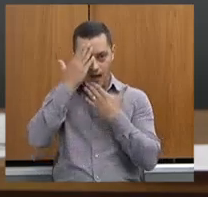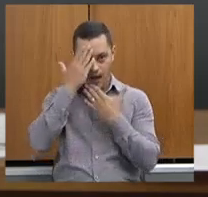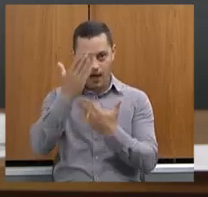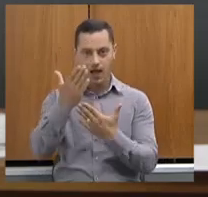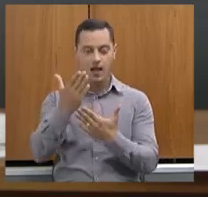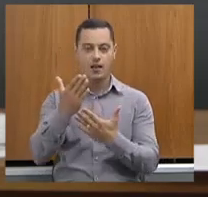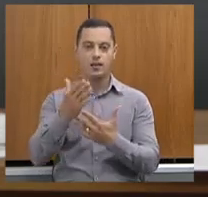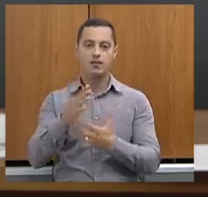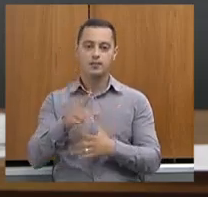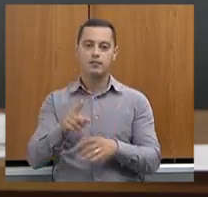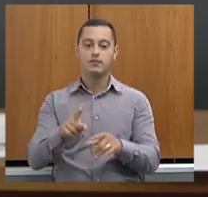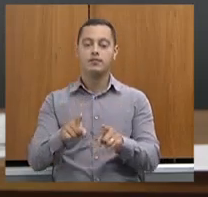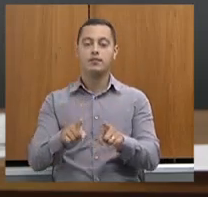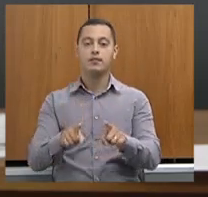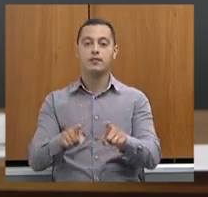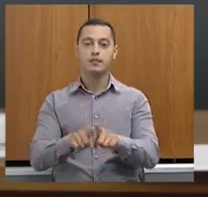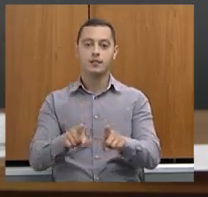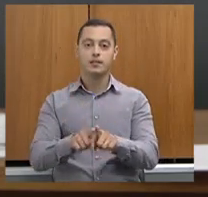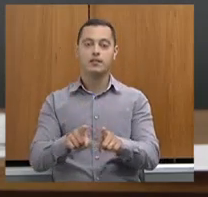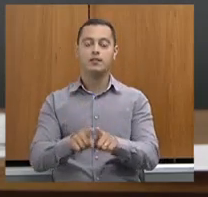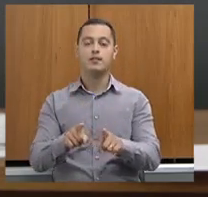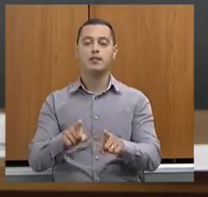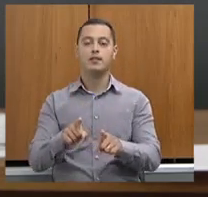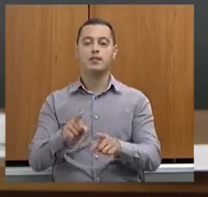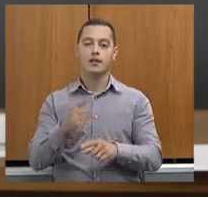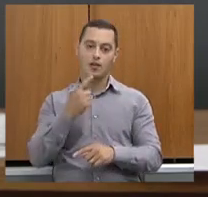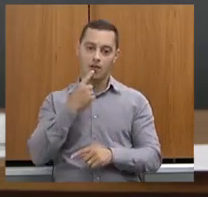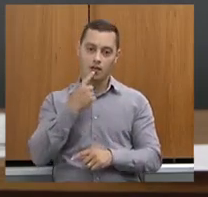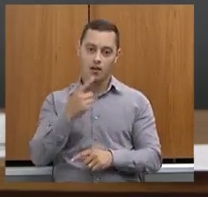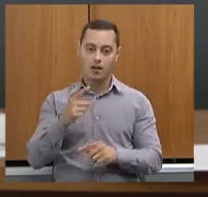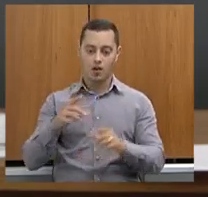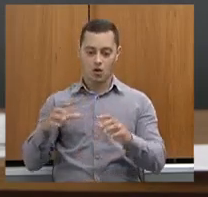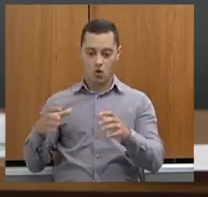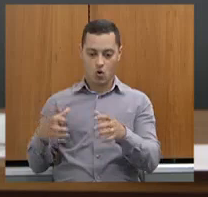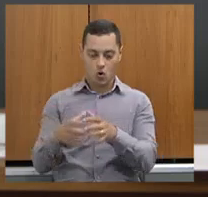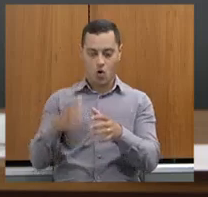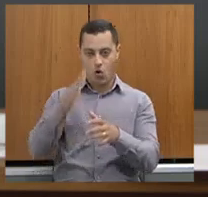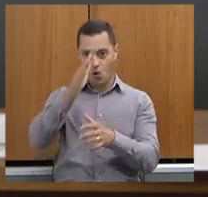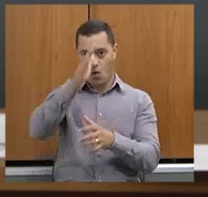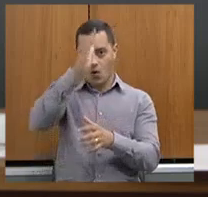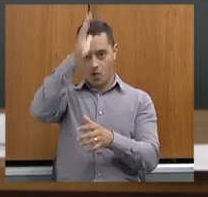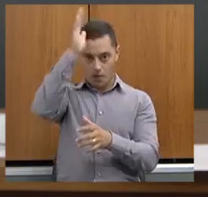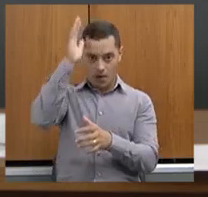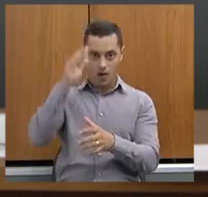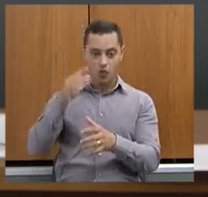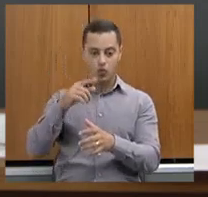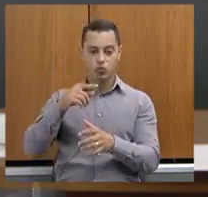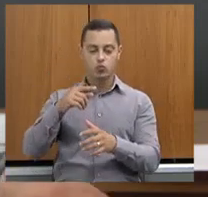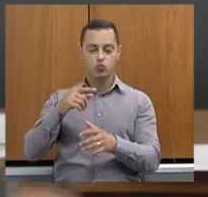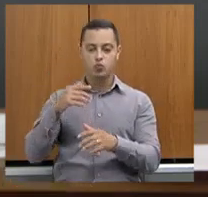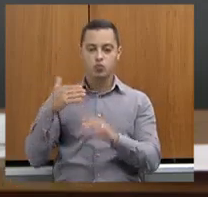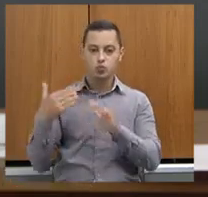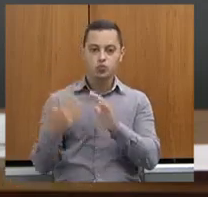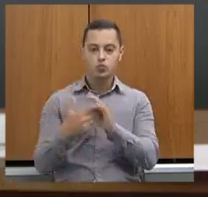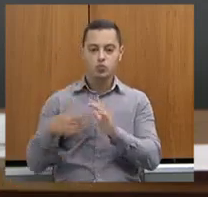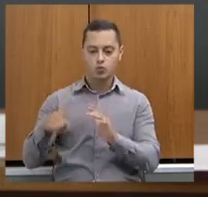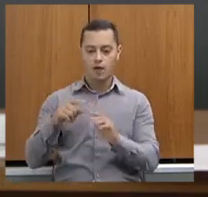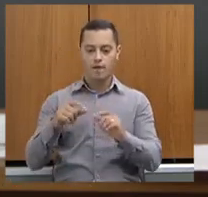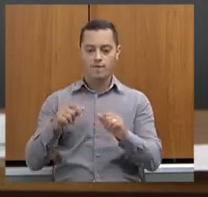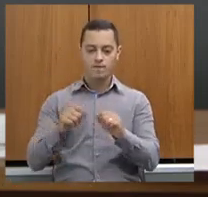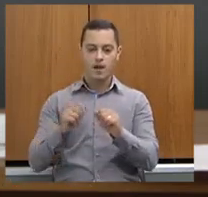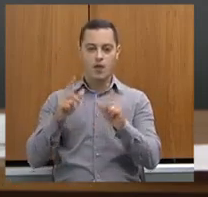também de dizer que no corpo de bombeiros tudo que nós fazemos é exatamente como um corpo